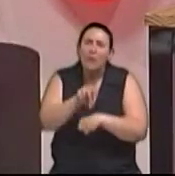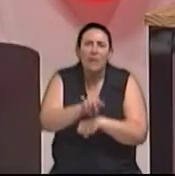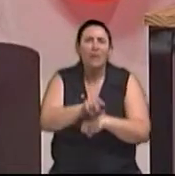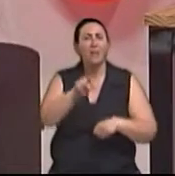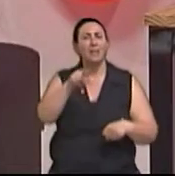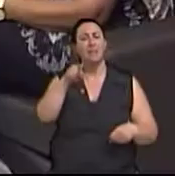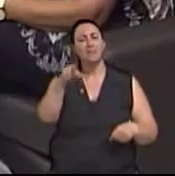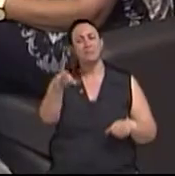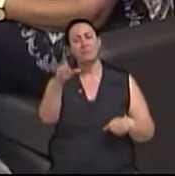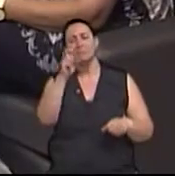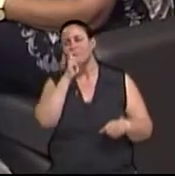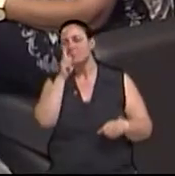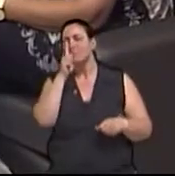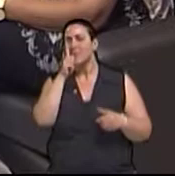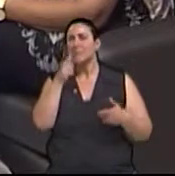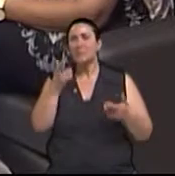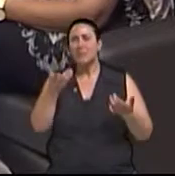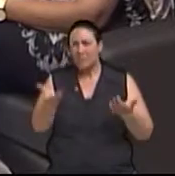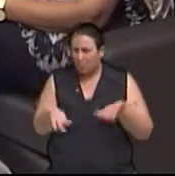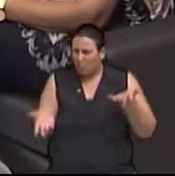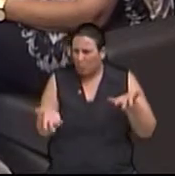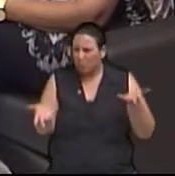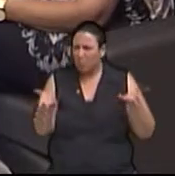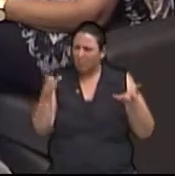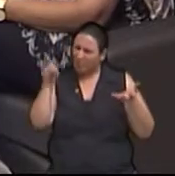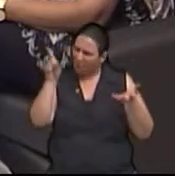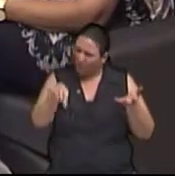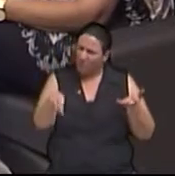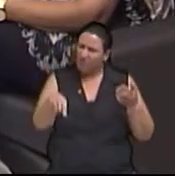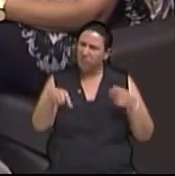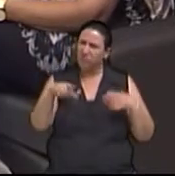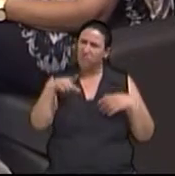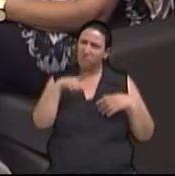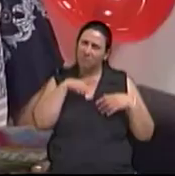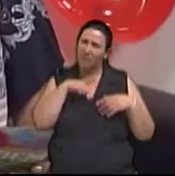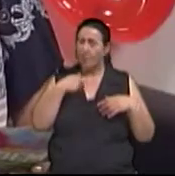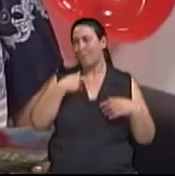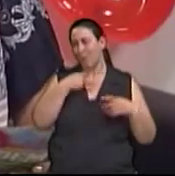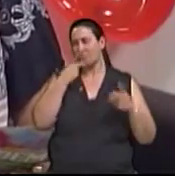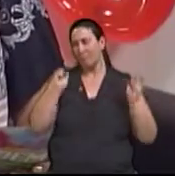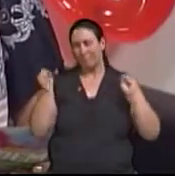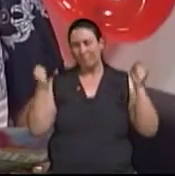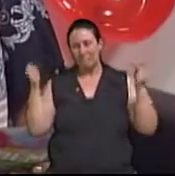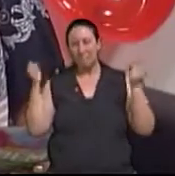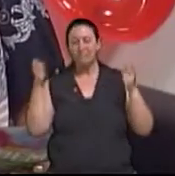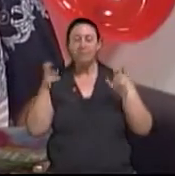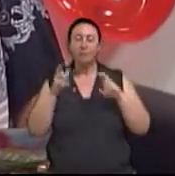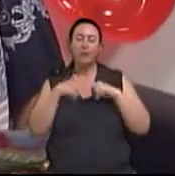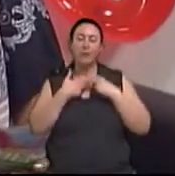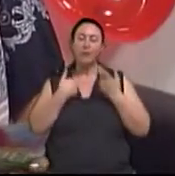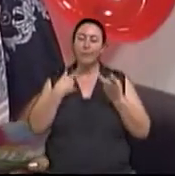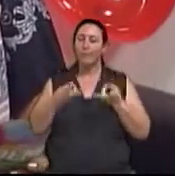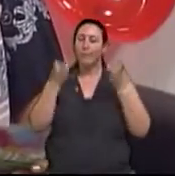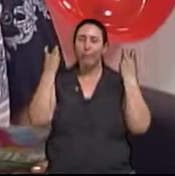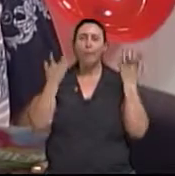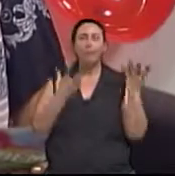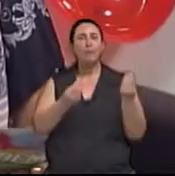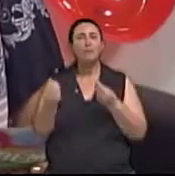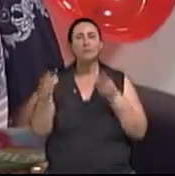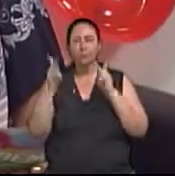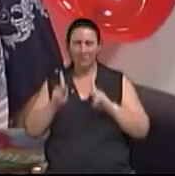né mas Doutora Então essa irritação que a gente eu falo irritação porque o que eu mais no dizerem